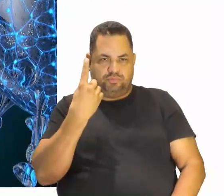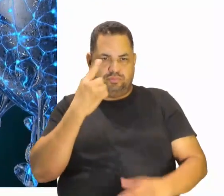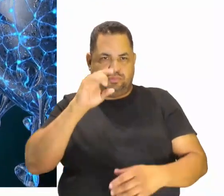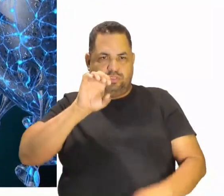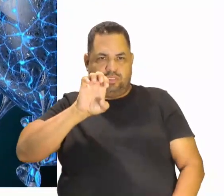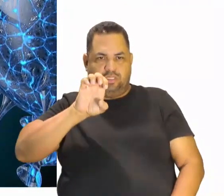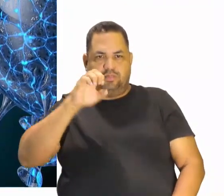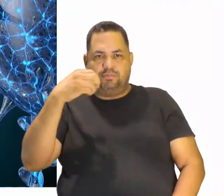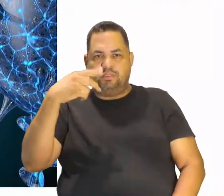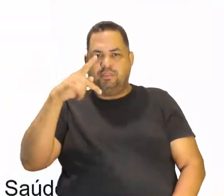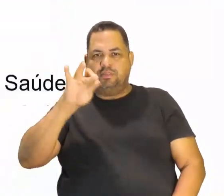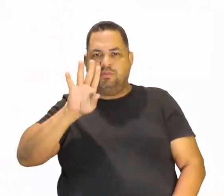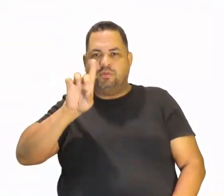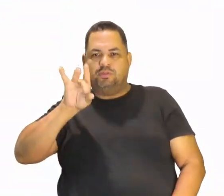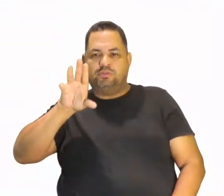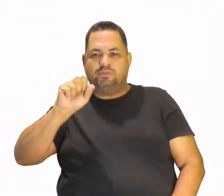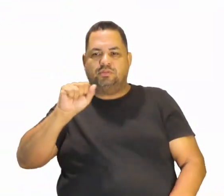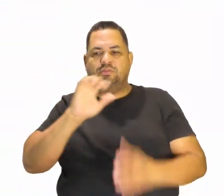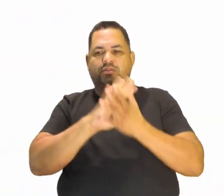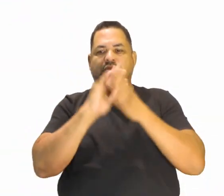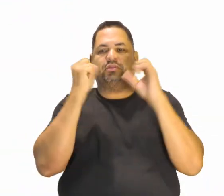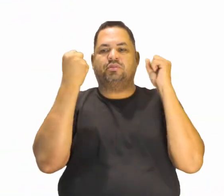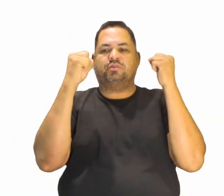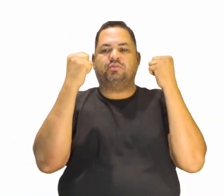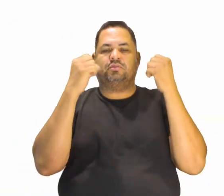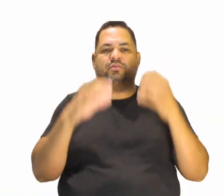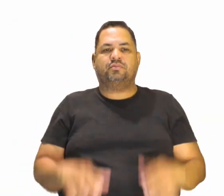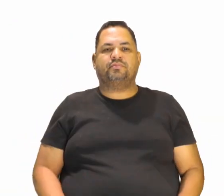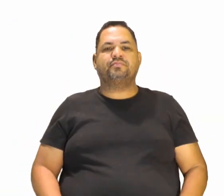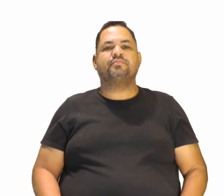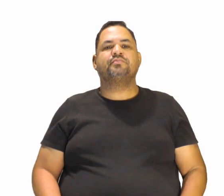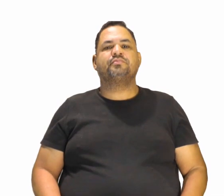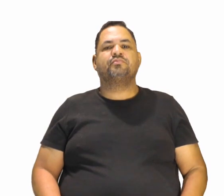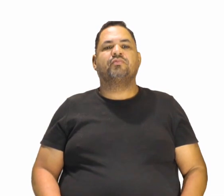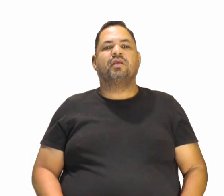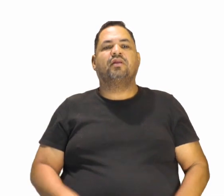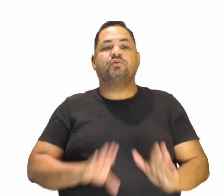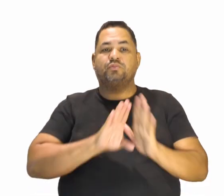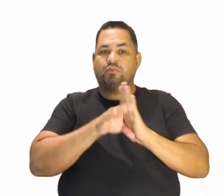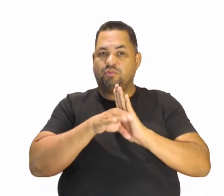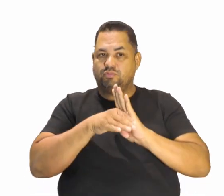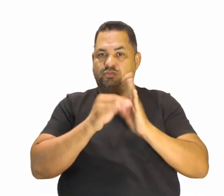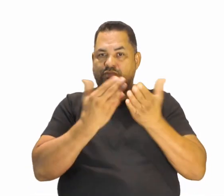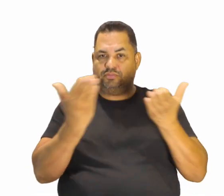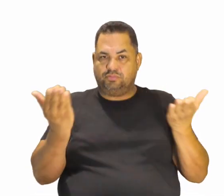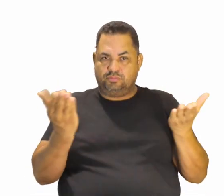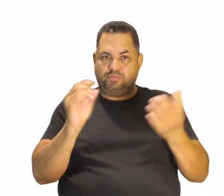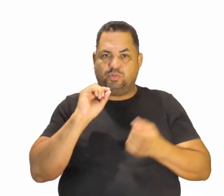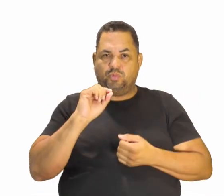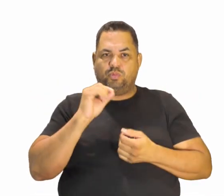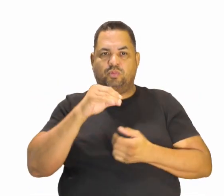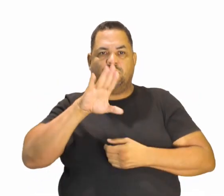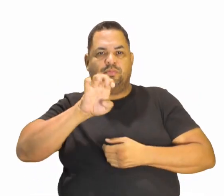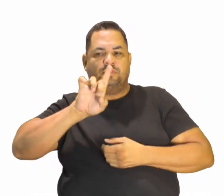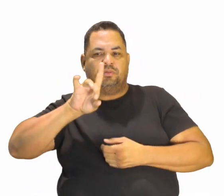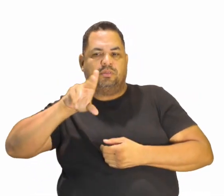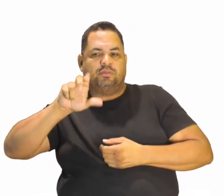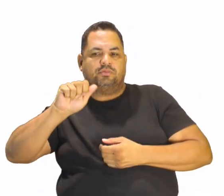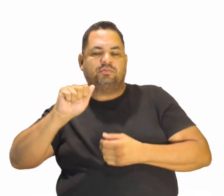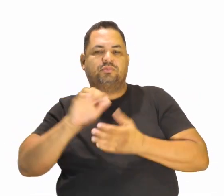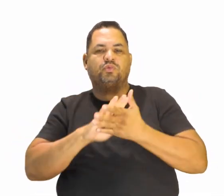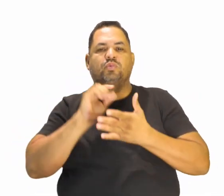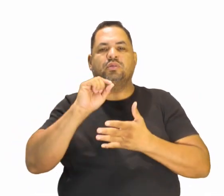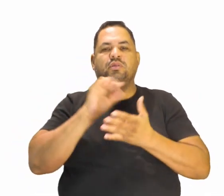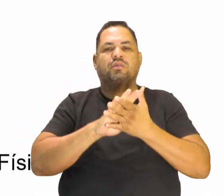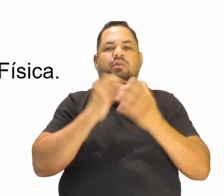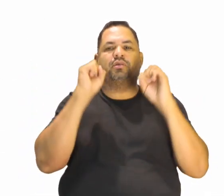atividade física? Nós falamos aqui sobre definições, né? O que é epidemiologia, o que é atividade